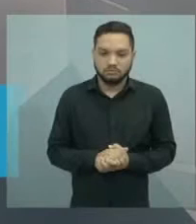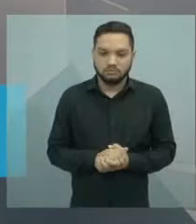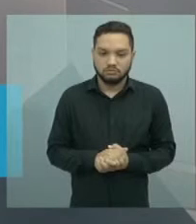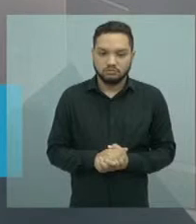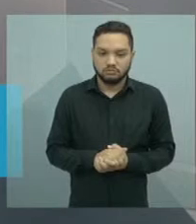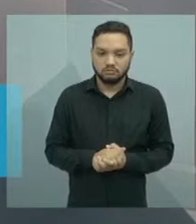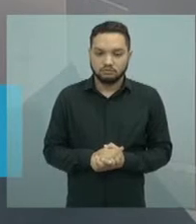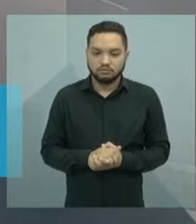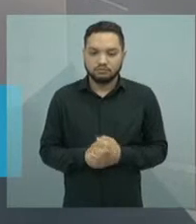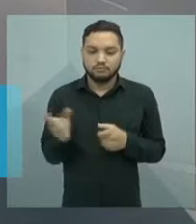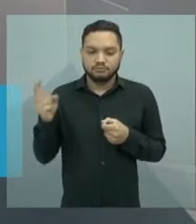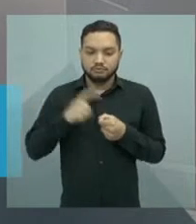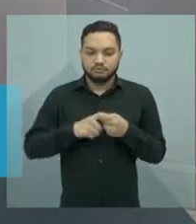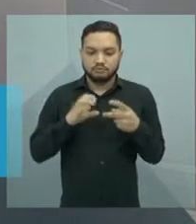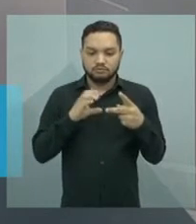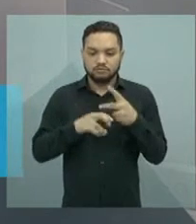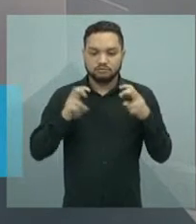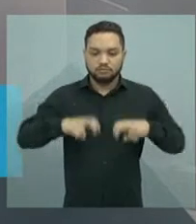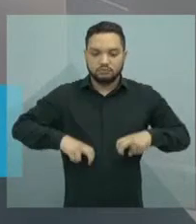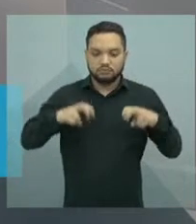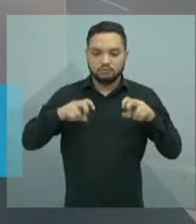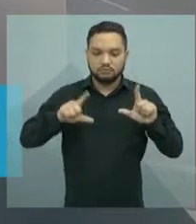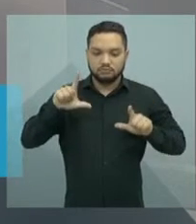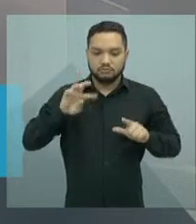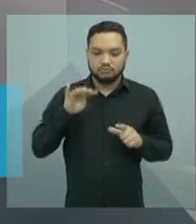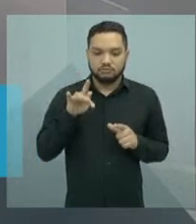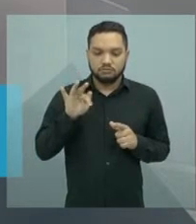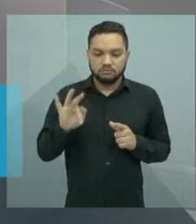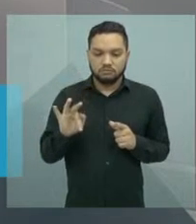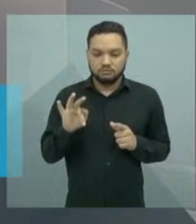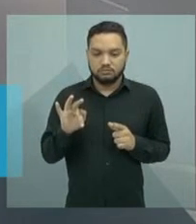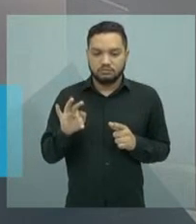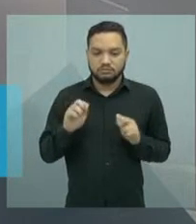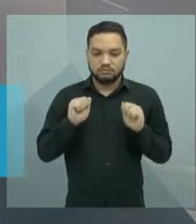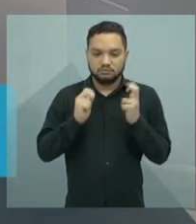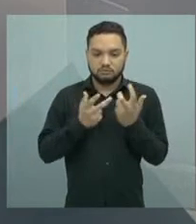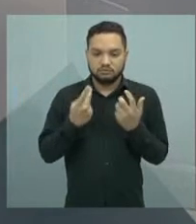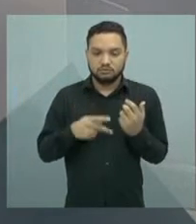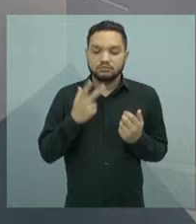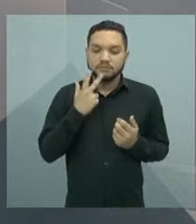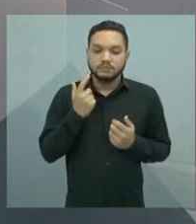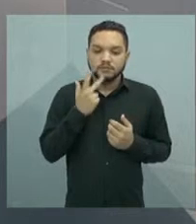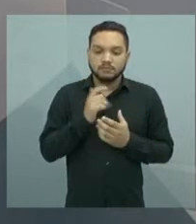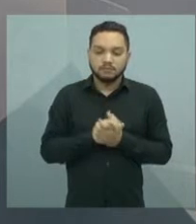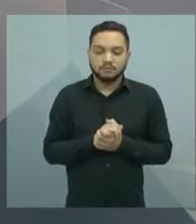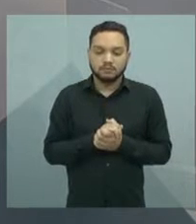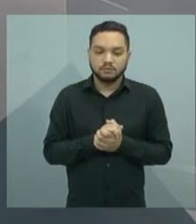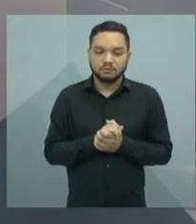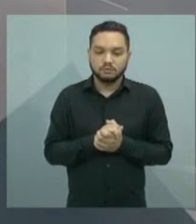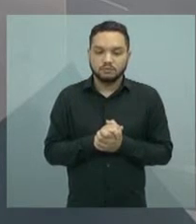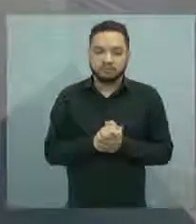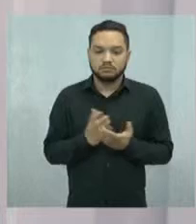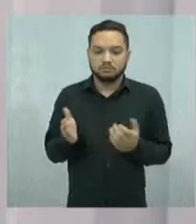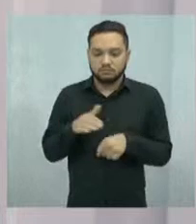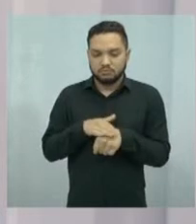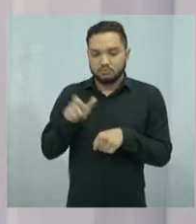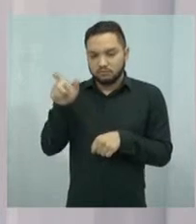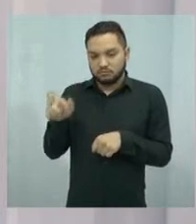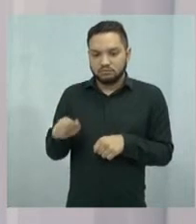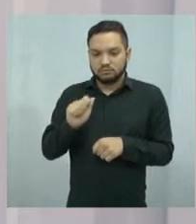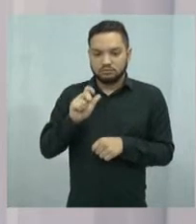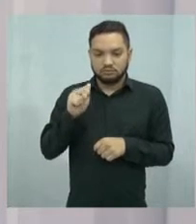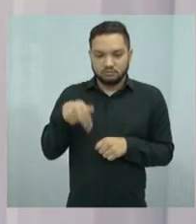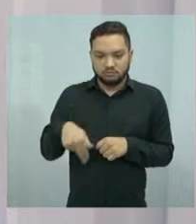Estamos de volta com o Plenário da Cidade pela TV Fortaleza, a emissora da Câmara Municipal. Eu estou conversando com Alan Damasceno,